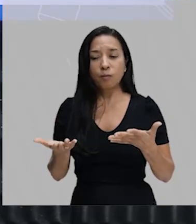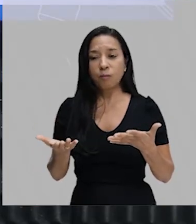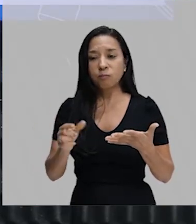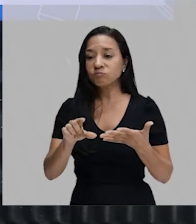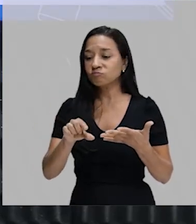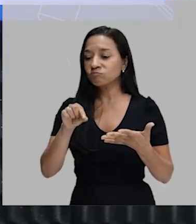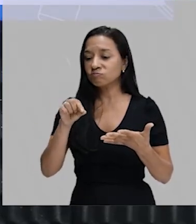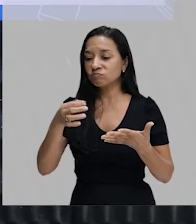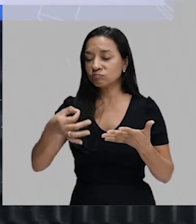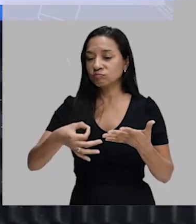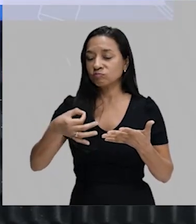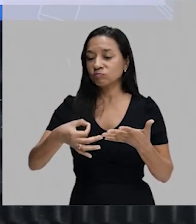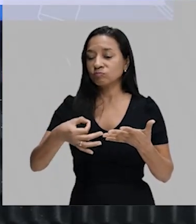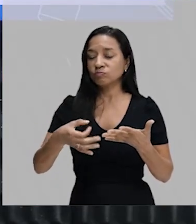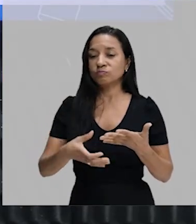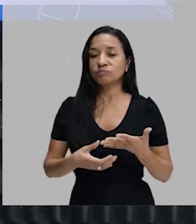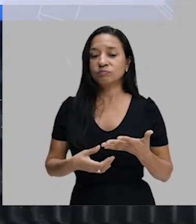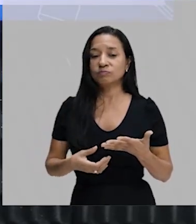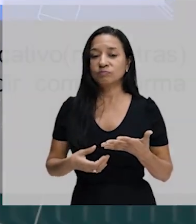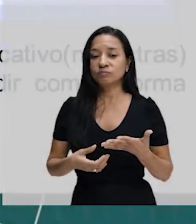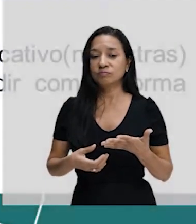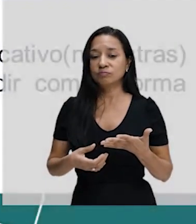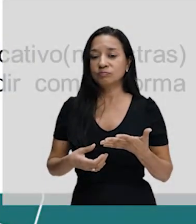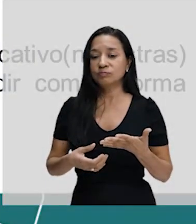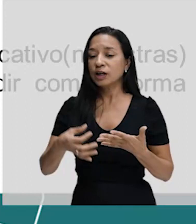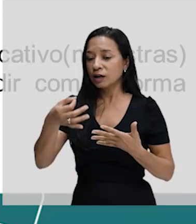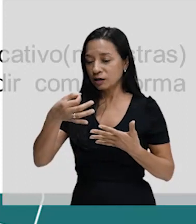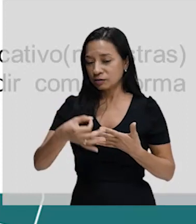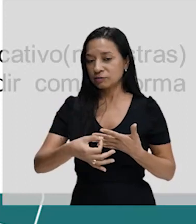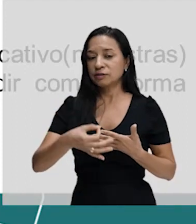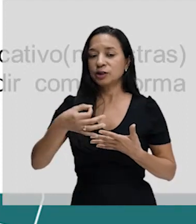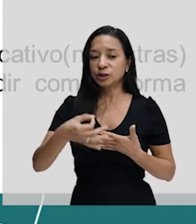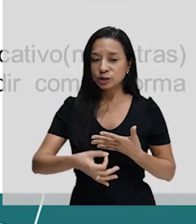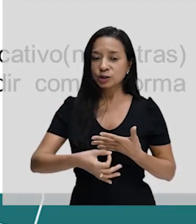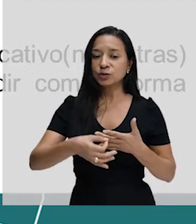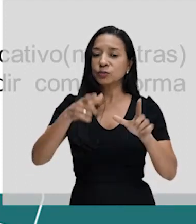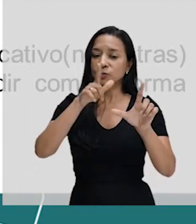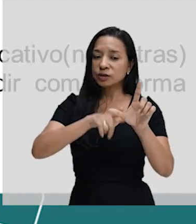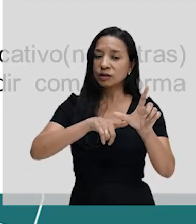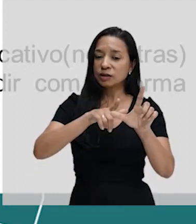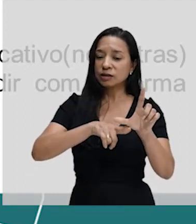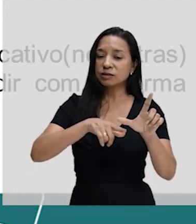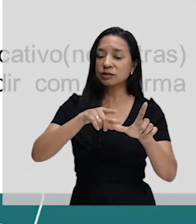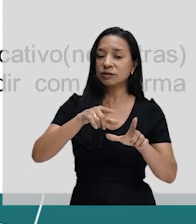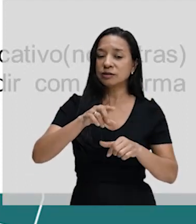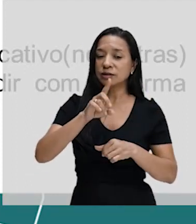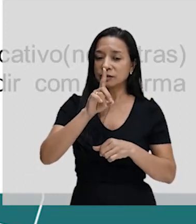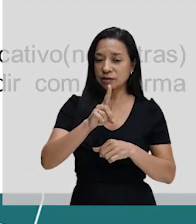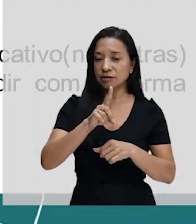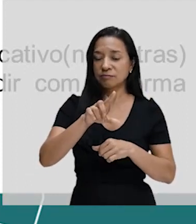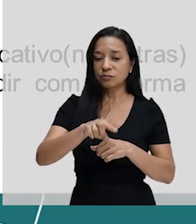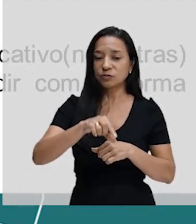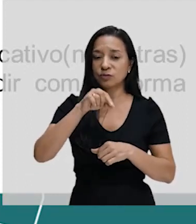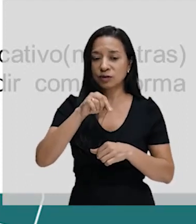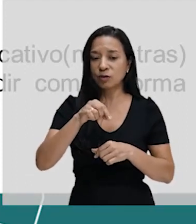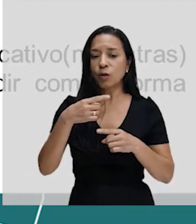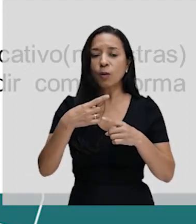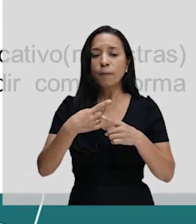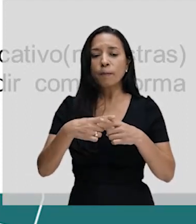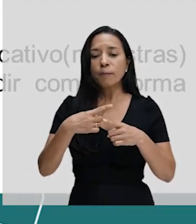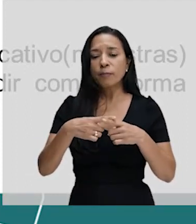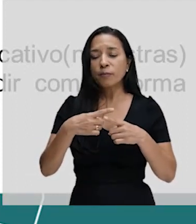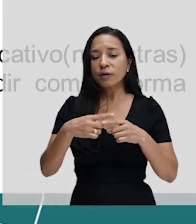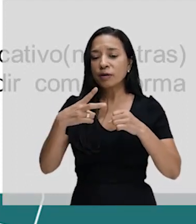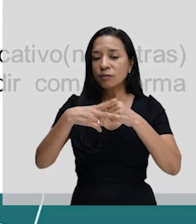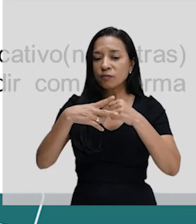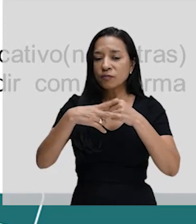viveremos. Qual é a correta? Acertou quem me disse a letra D. Por quê? O verbo vivir,